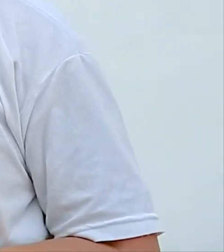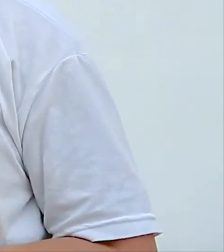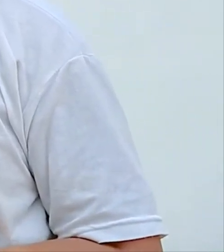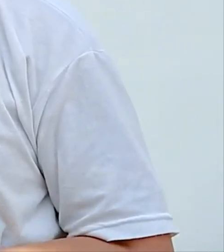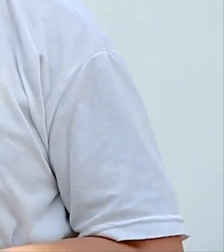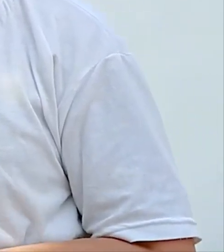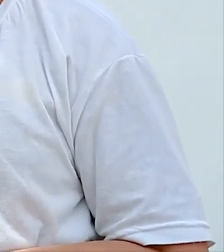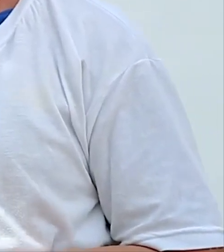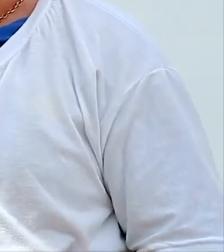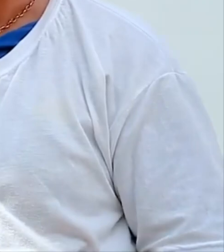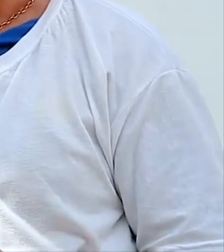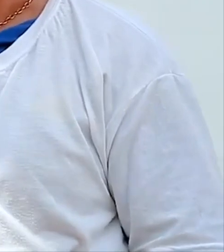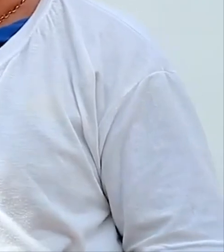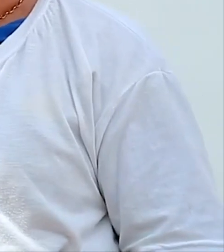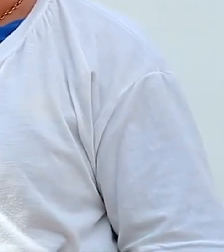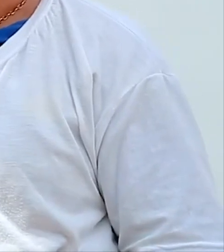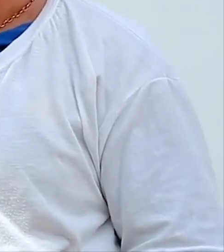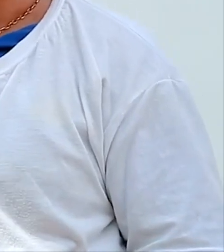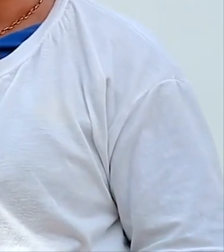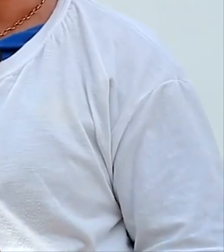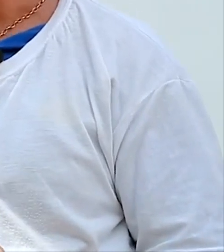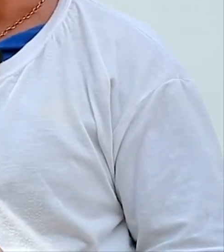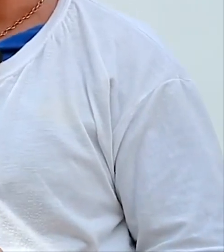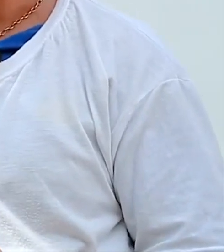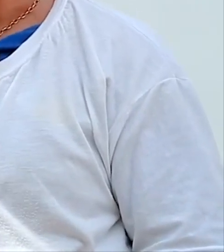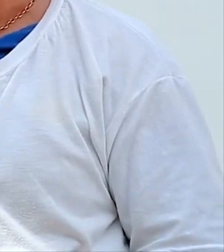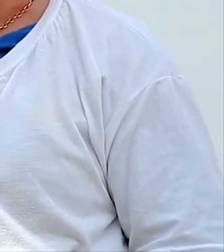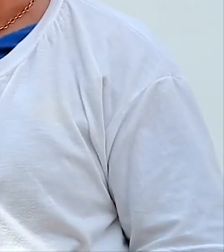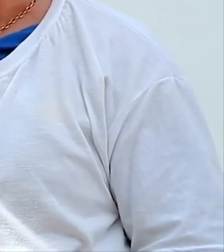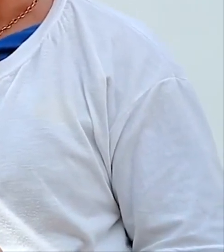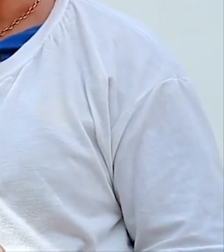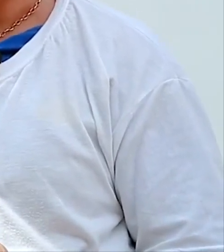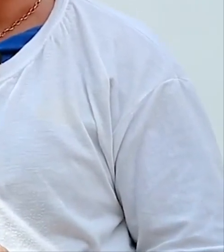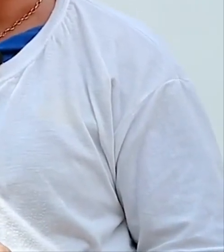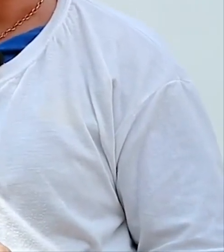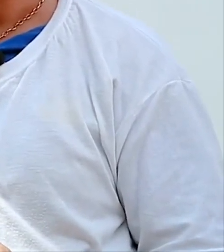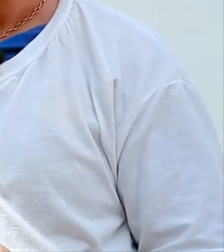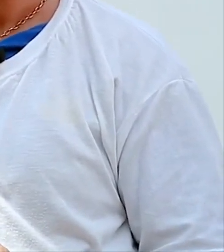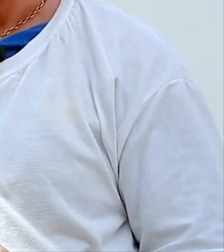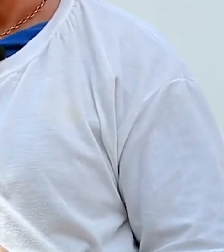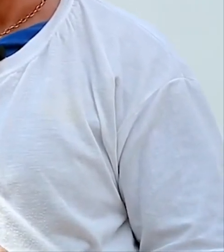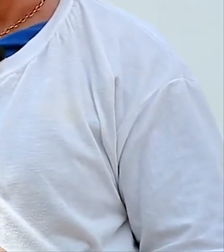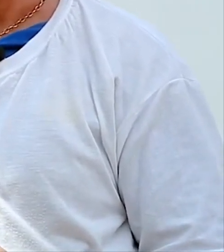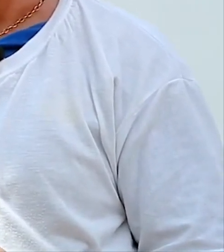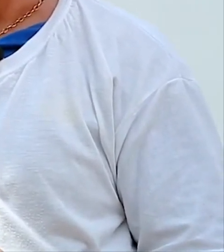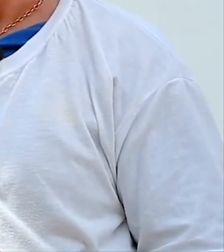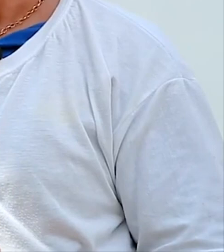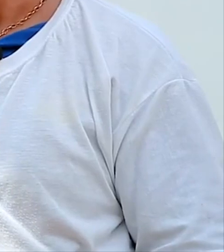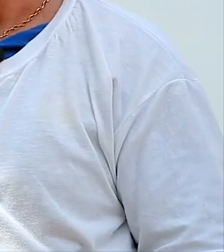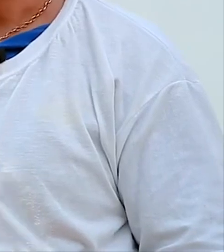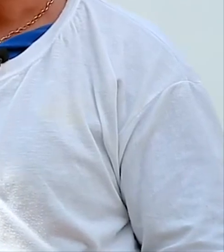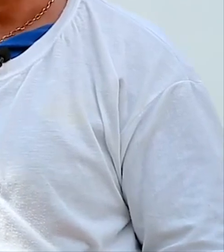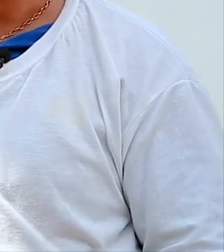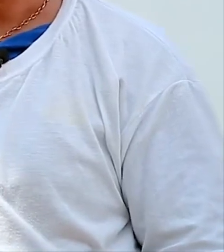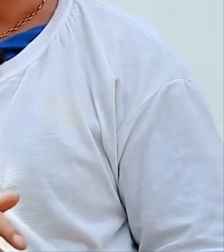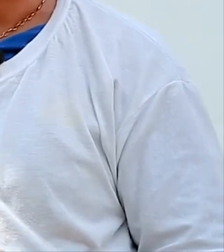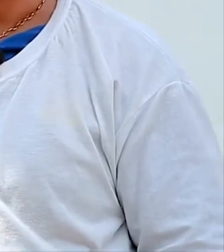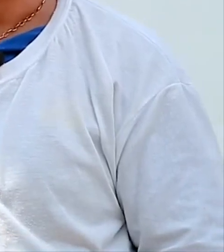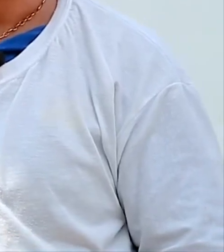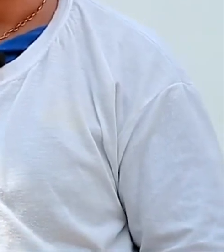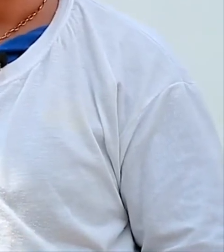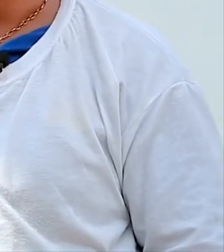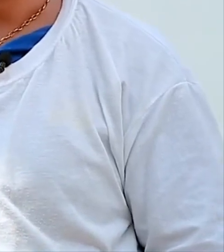Nós mesmos entregamos. Não é terceirizado. A gente mesmo vai, entrega, faz as entregas e o resto tudo é